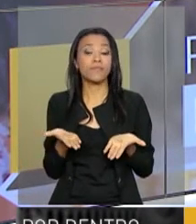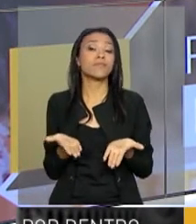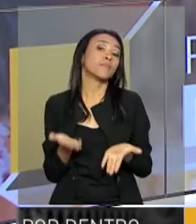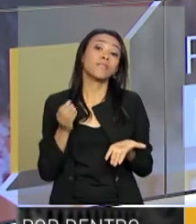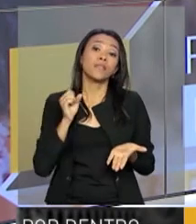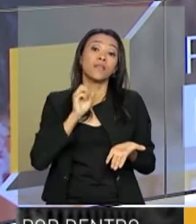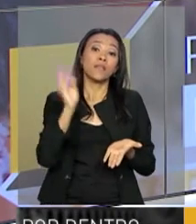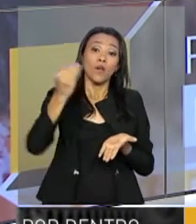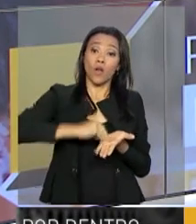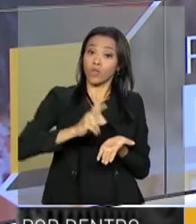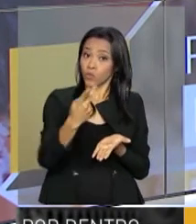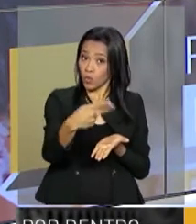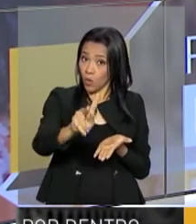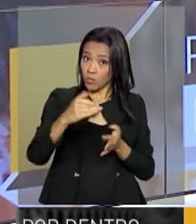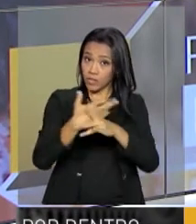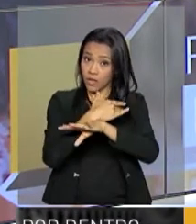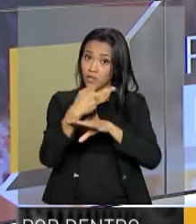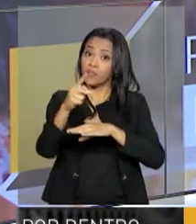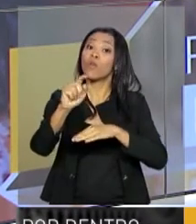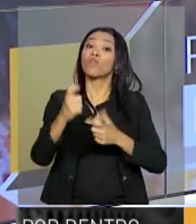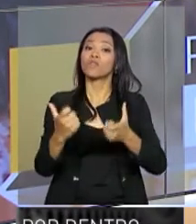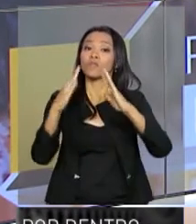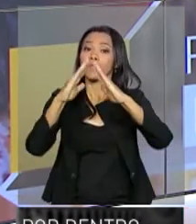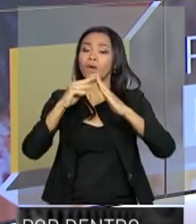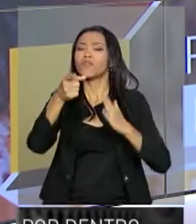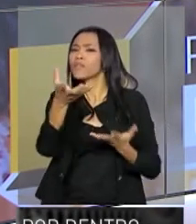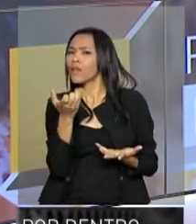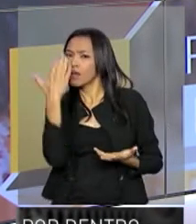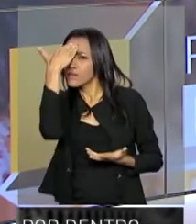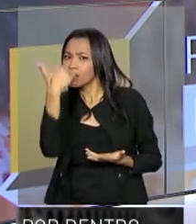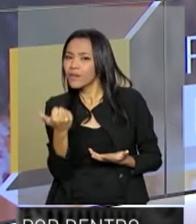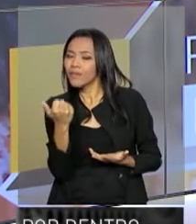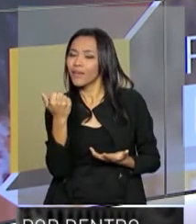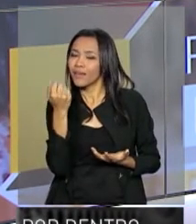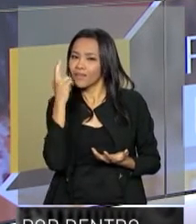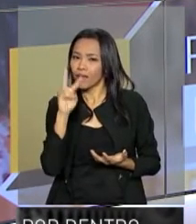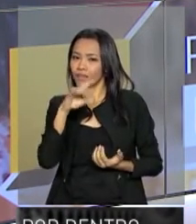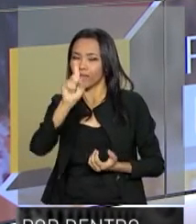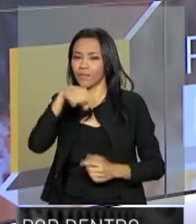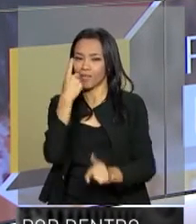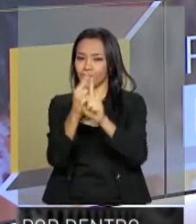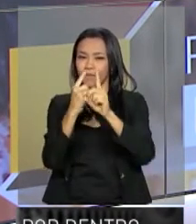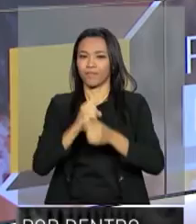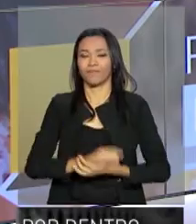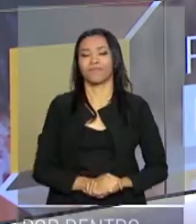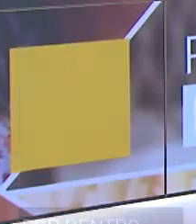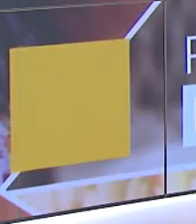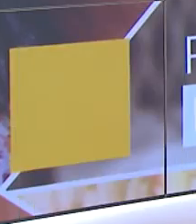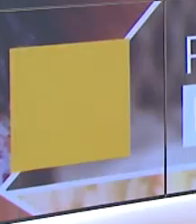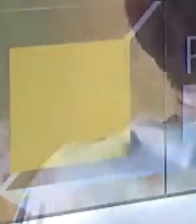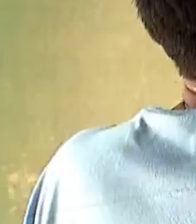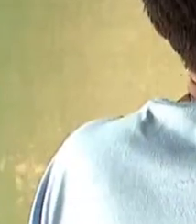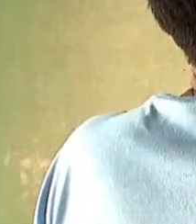pordentrodogoverno@presidencia.gov.br. Informe o seu nome, a cidade onde você mora e o que você gostaria de saber. Até a próxima!